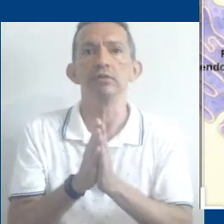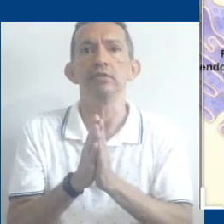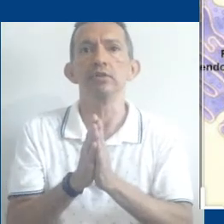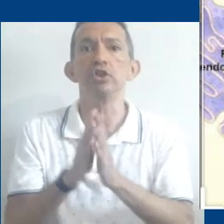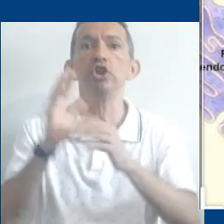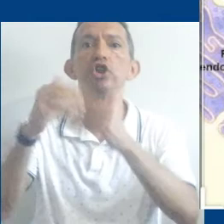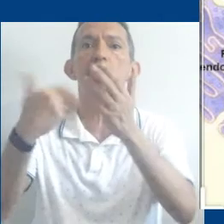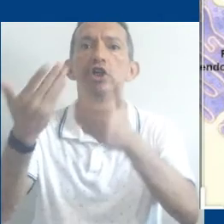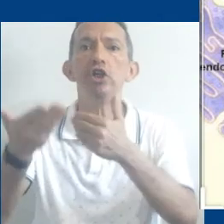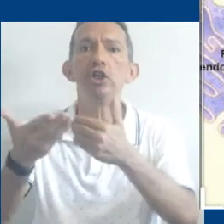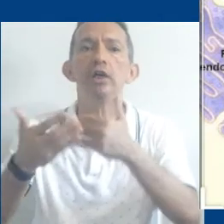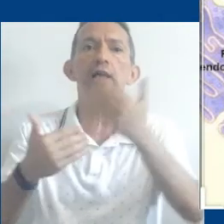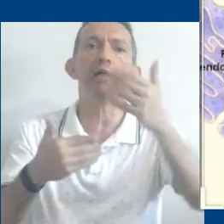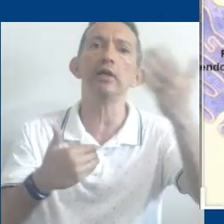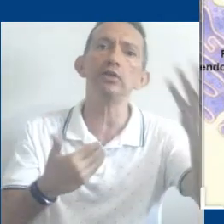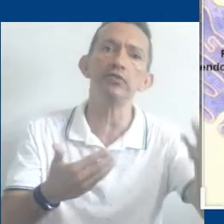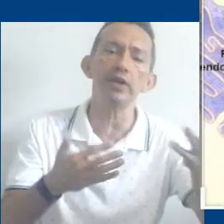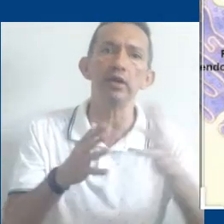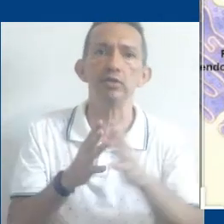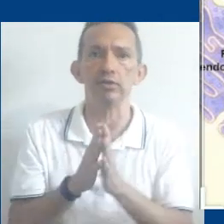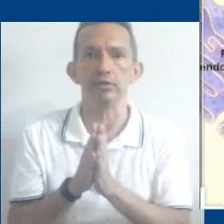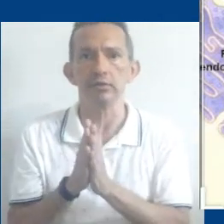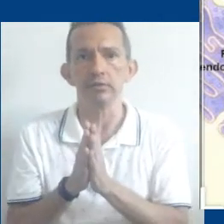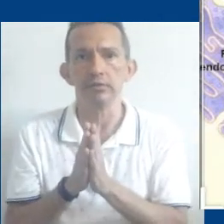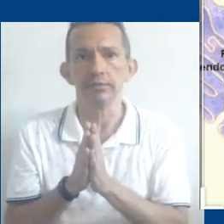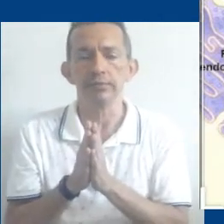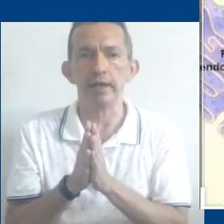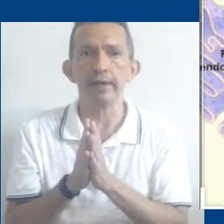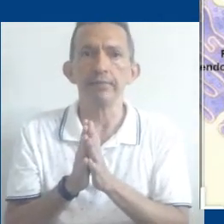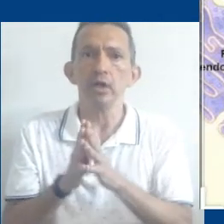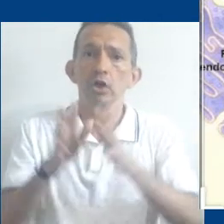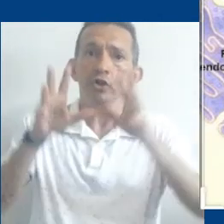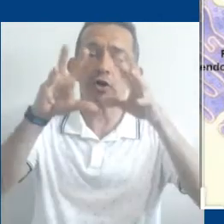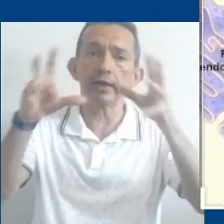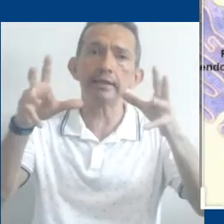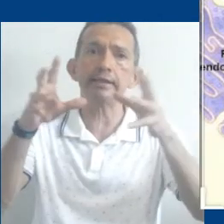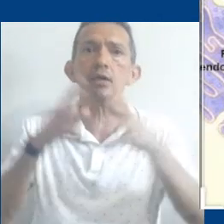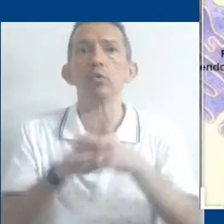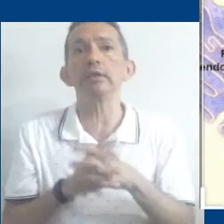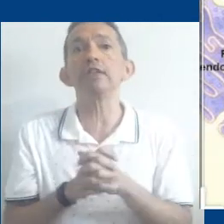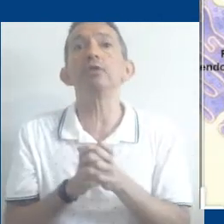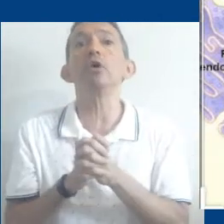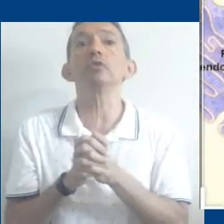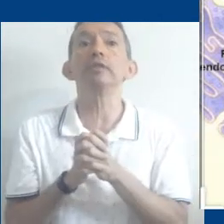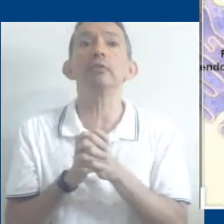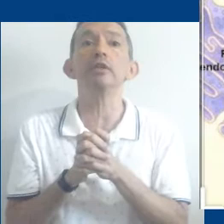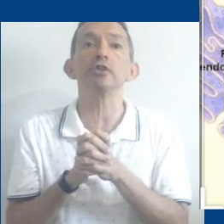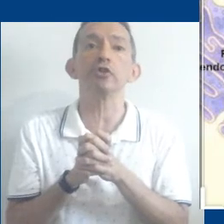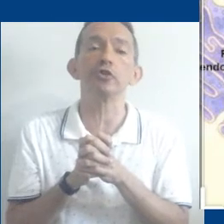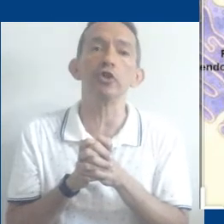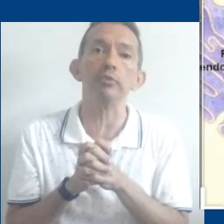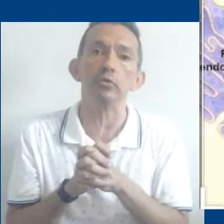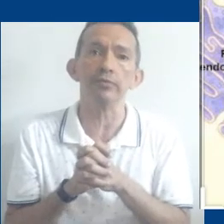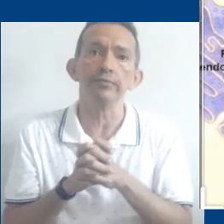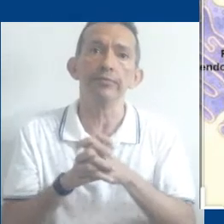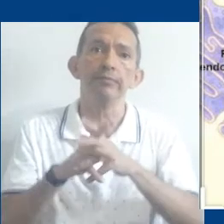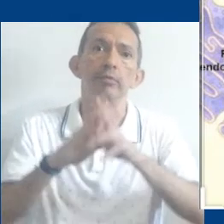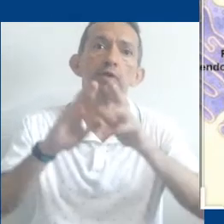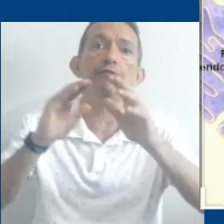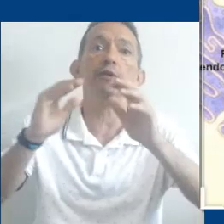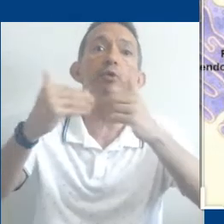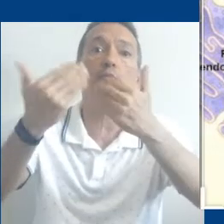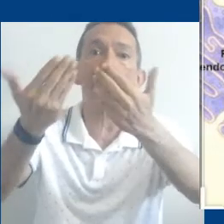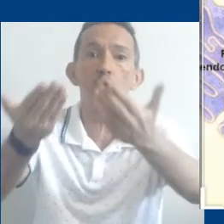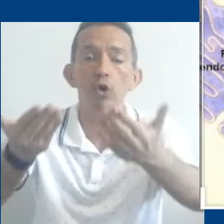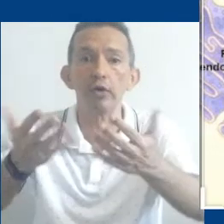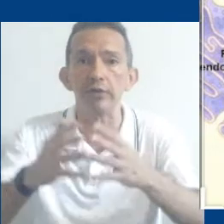diferente, digerir aquilo que é diferente, tá? Só que assim, ó, quando ele te mostra um ciclo lisossômico, por